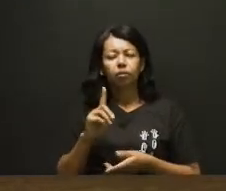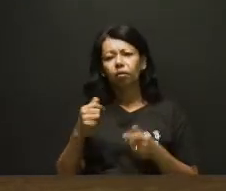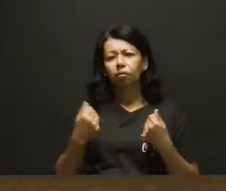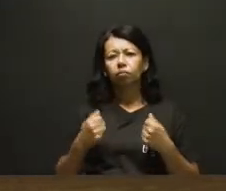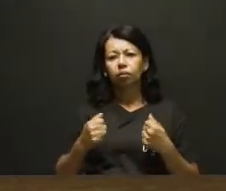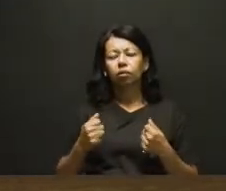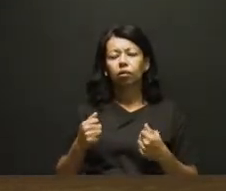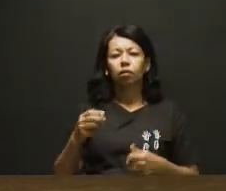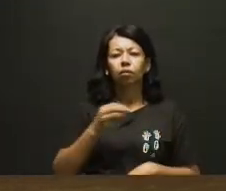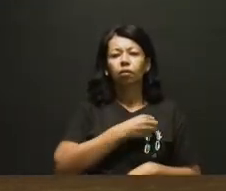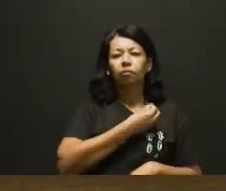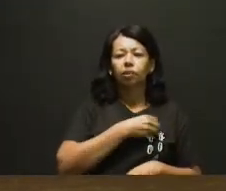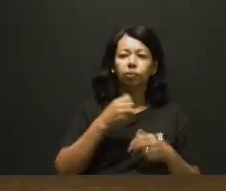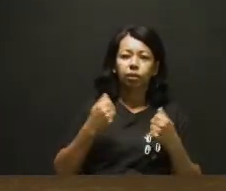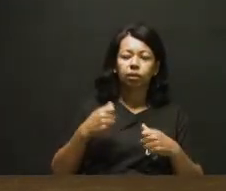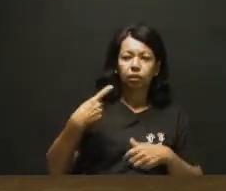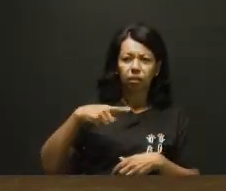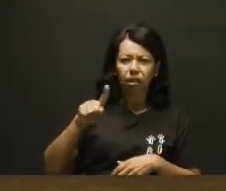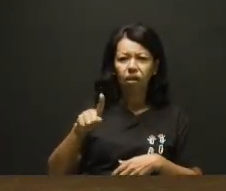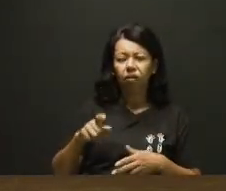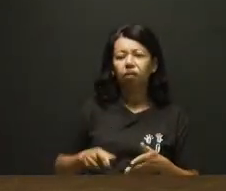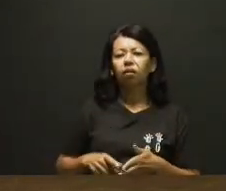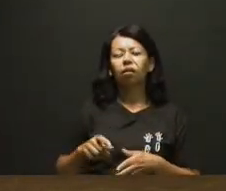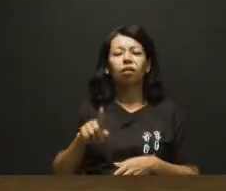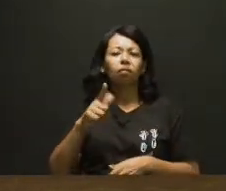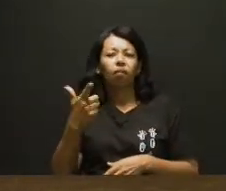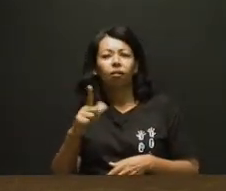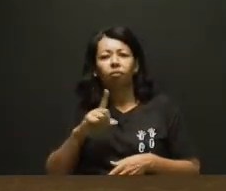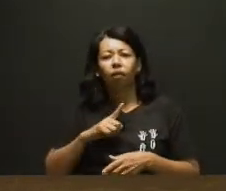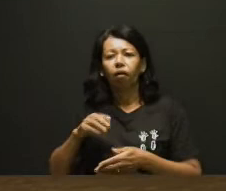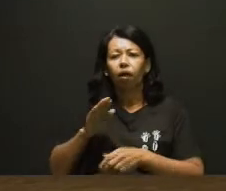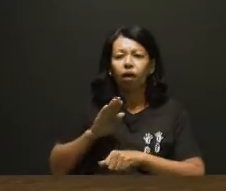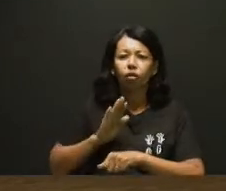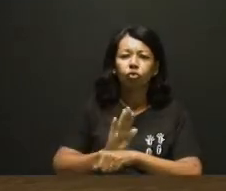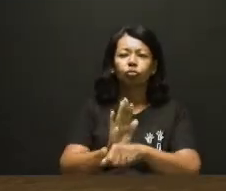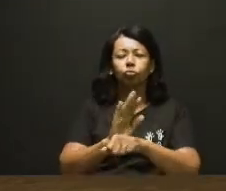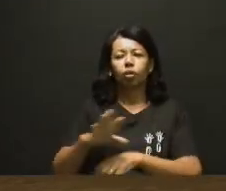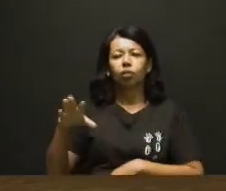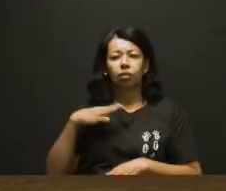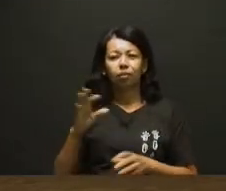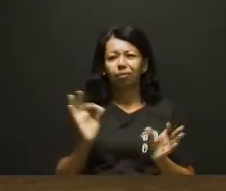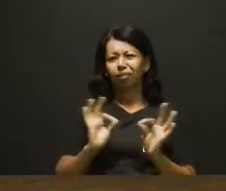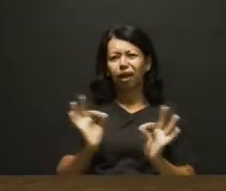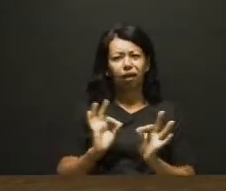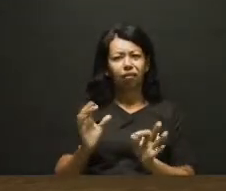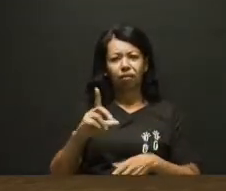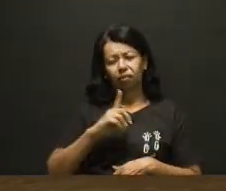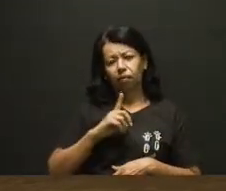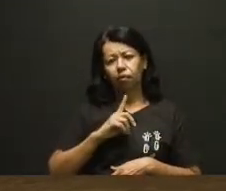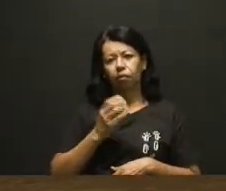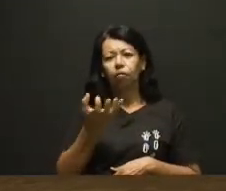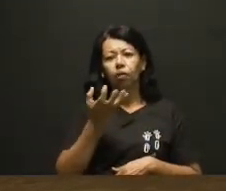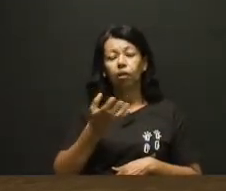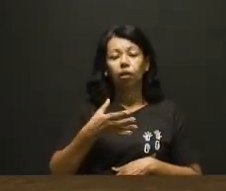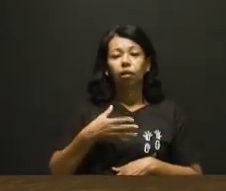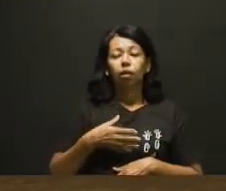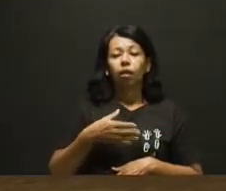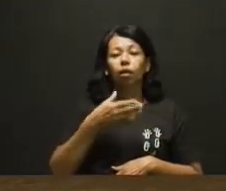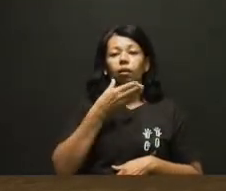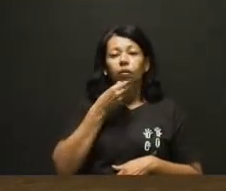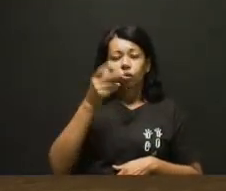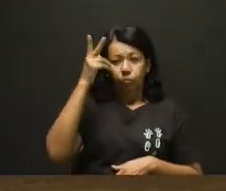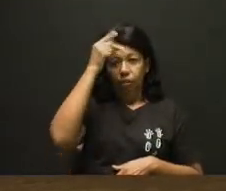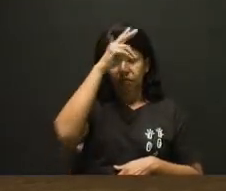paga a conta nossa casa toda a gente não tem suporte do município não tem nada então queria que o prefeito encarecidamente